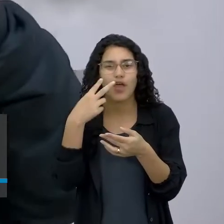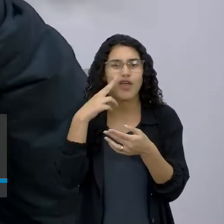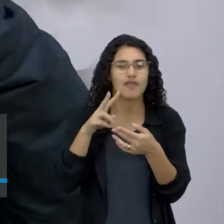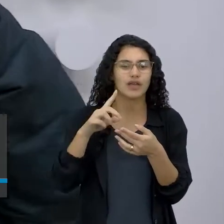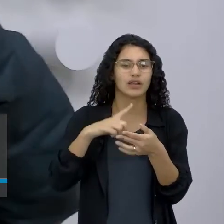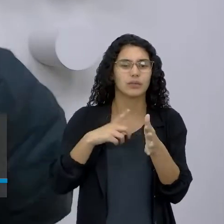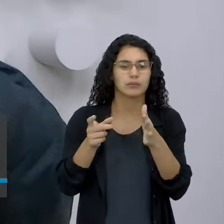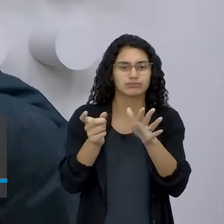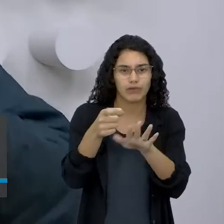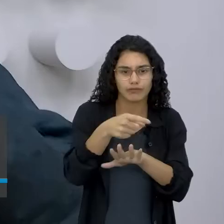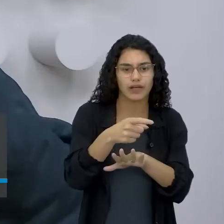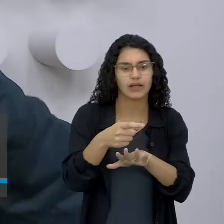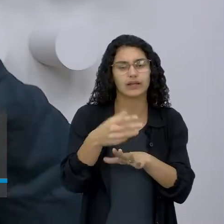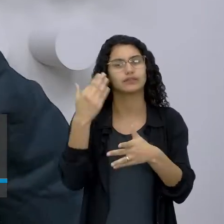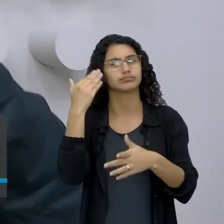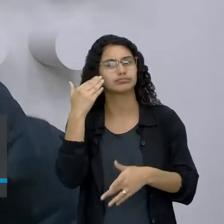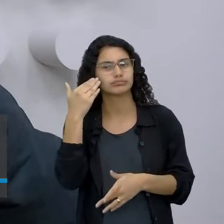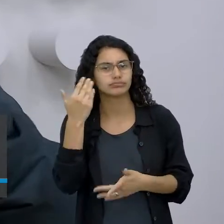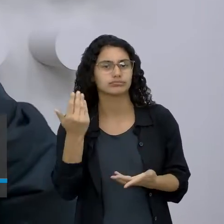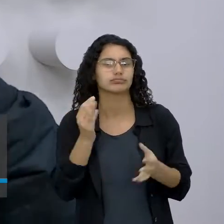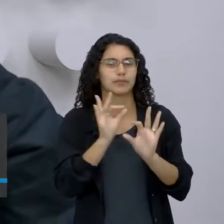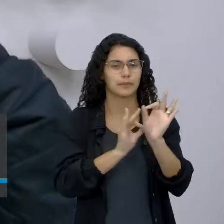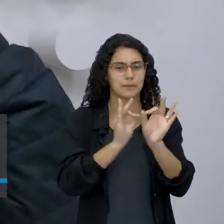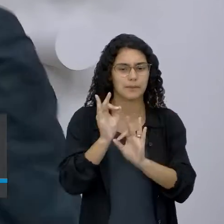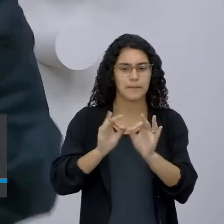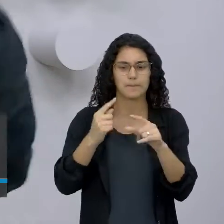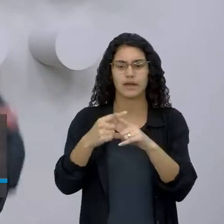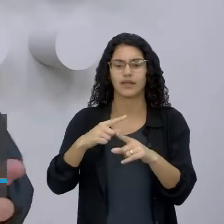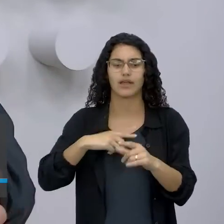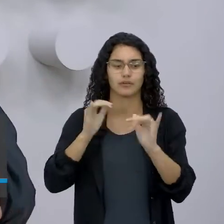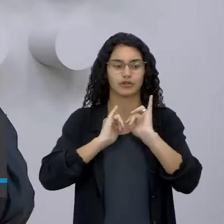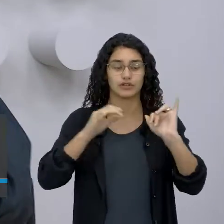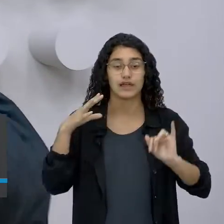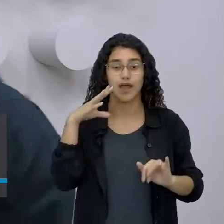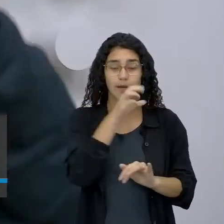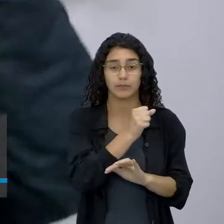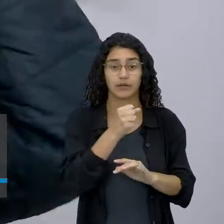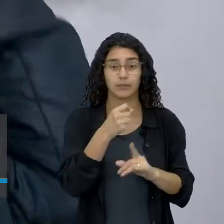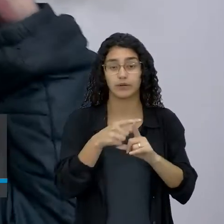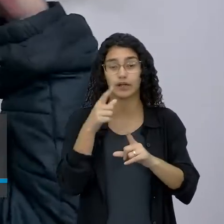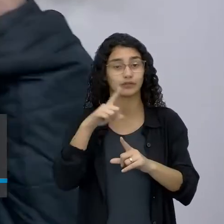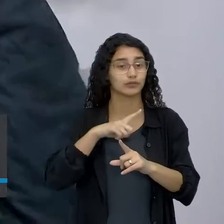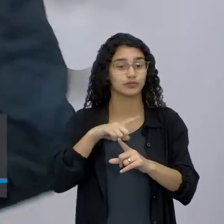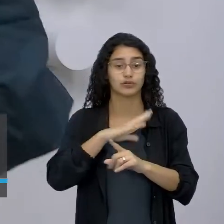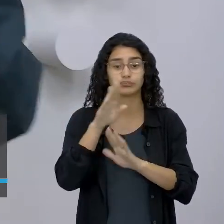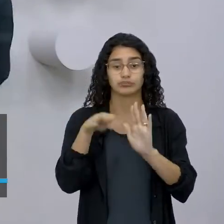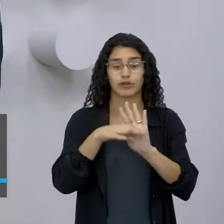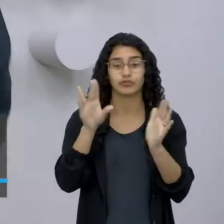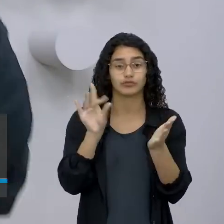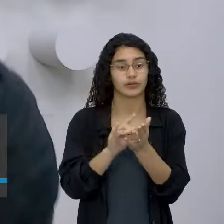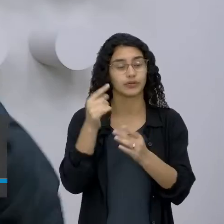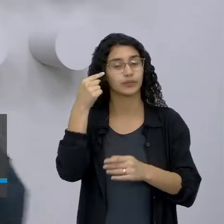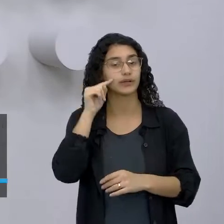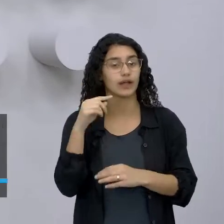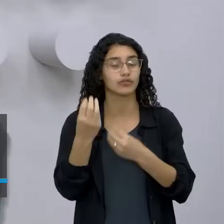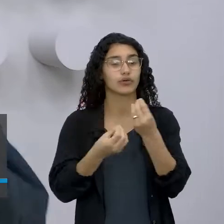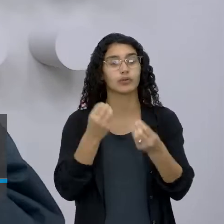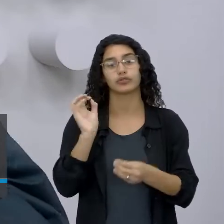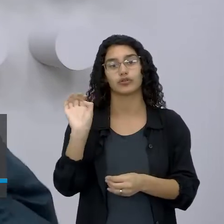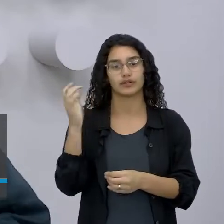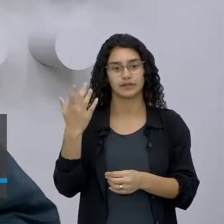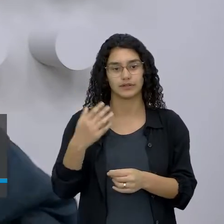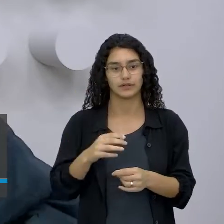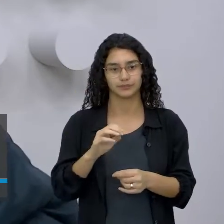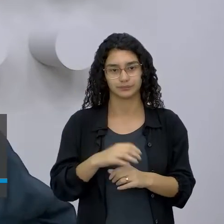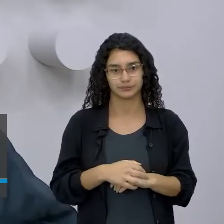dando uma depurada naquilo, porque assim, deram a notícia tão rápida que ainda não tinha uma real ideia do que